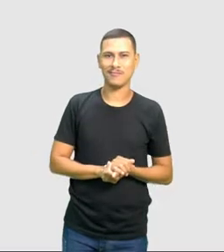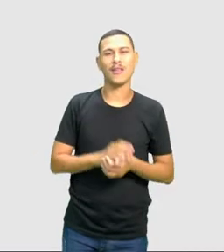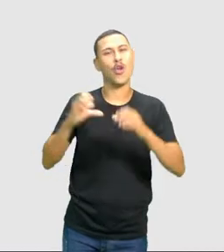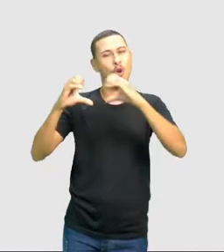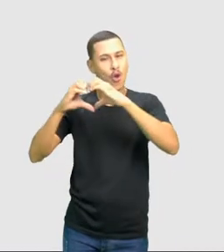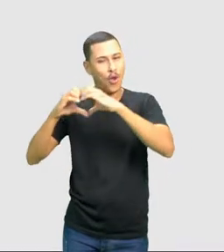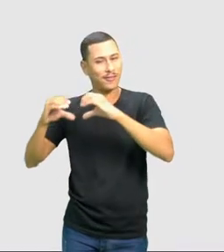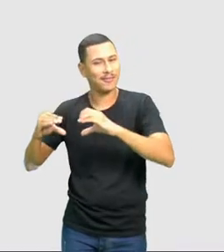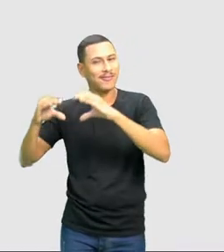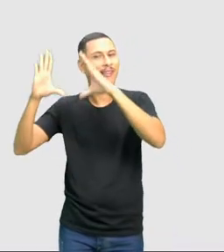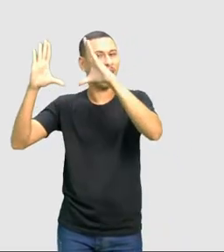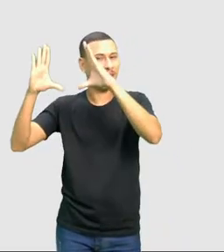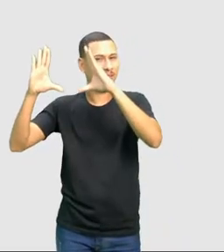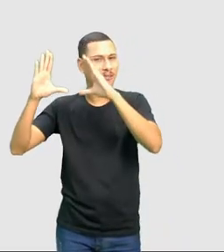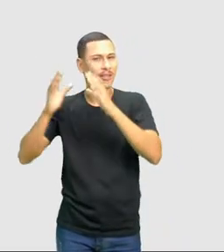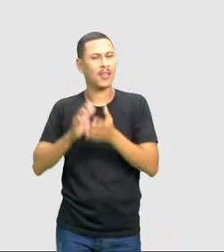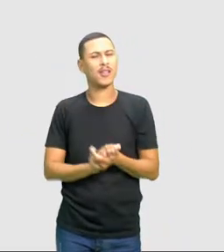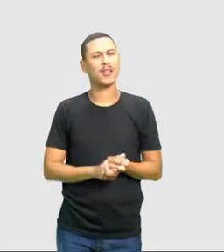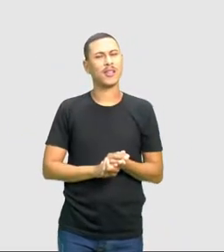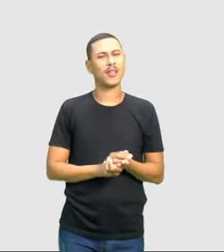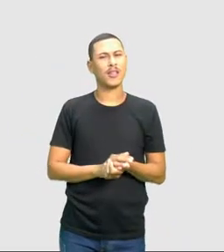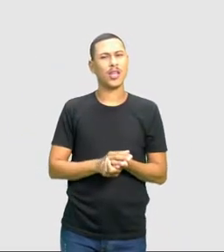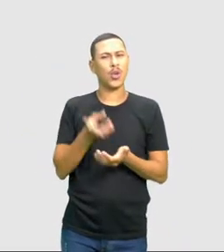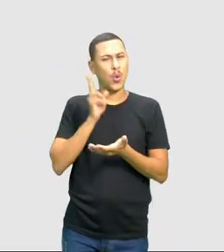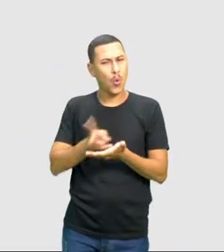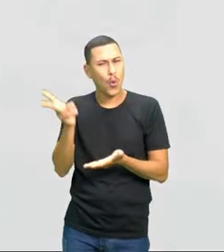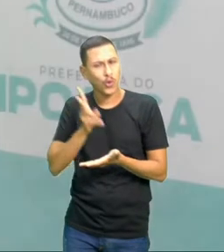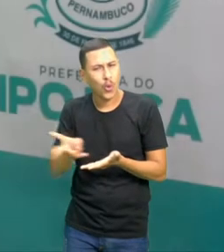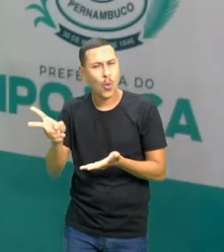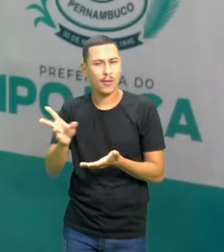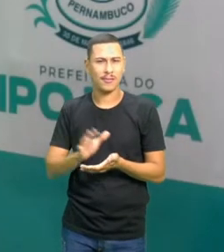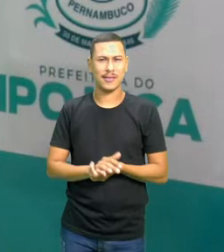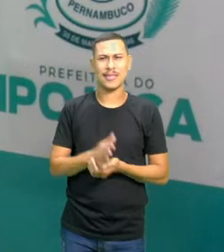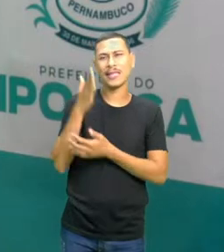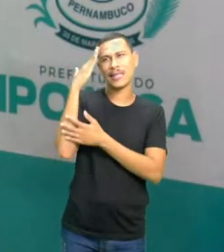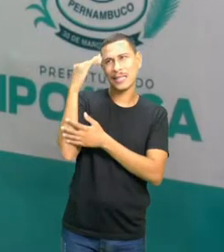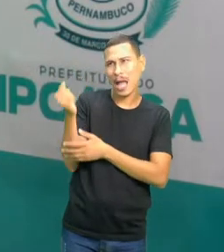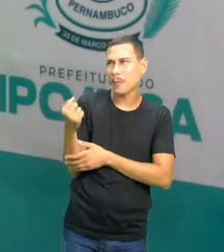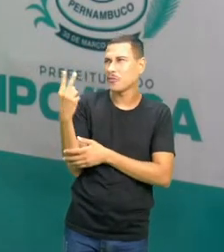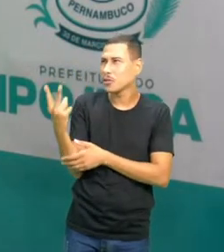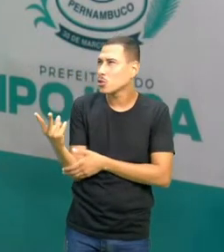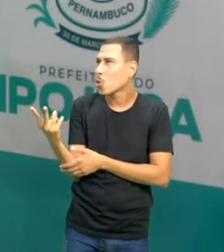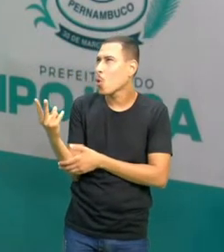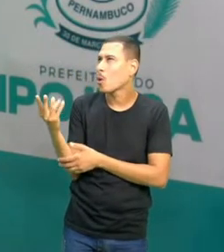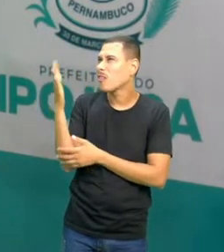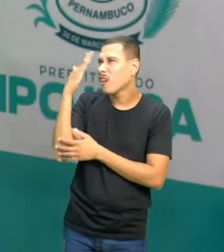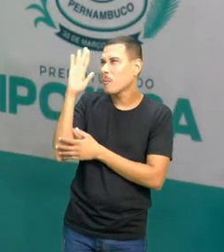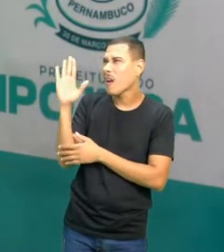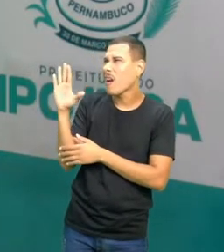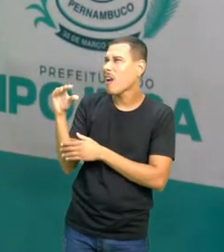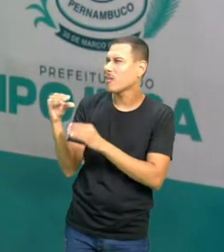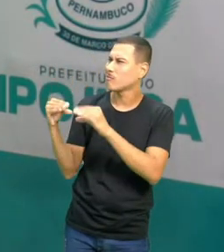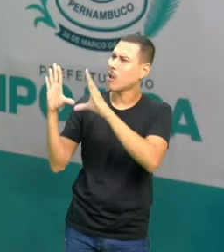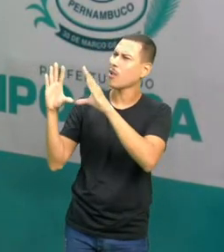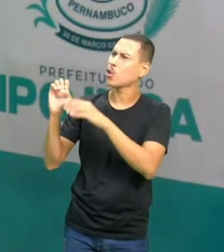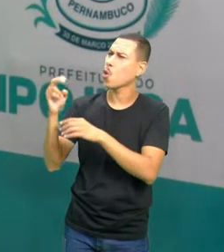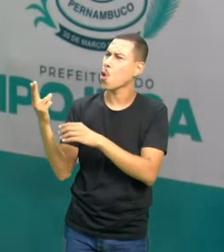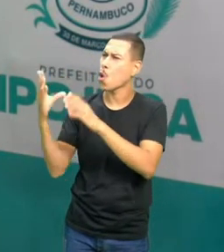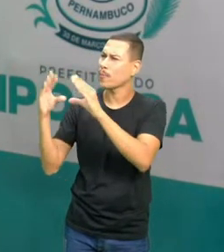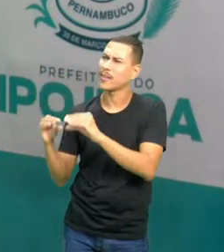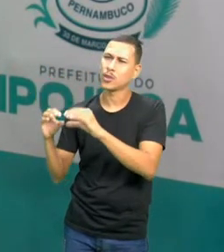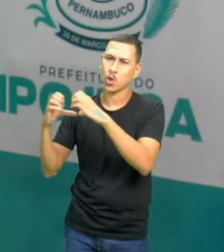O grande. E vai fechar com qual? Eu sei que vai ser dois, mas vai ser grande ou pequeno